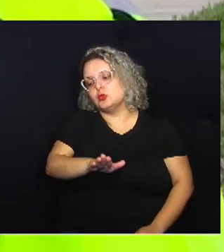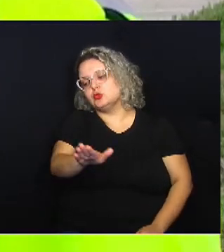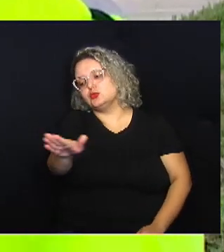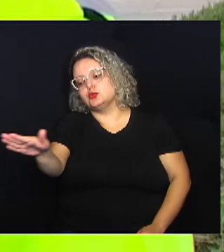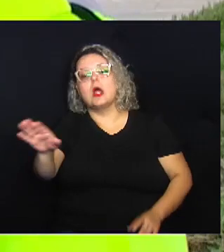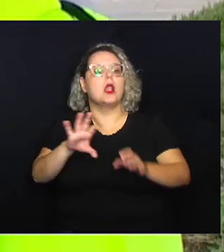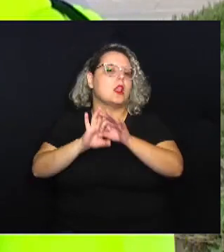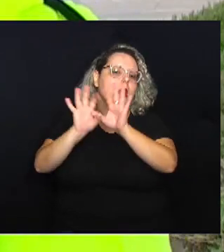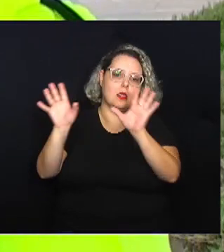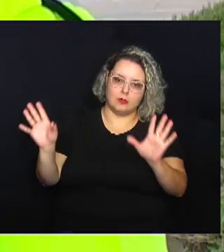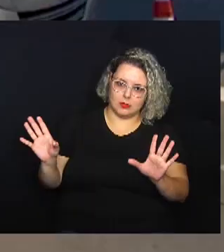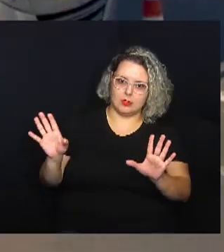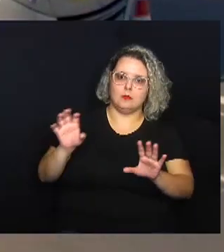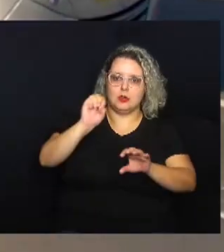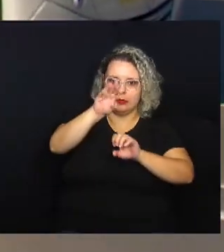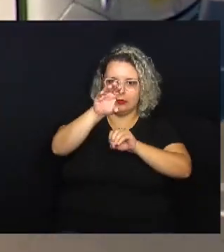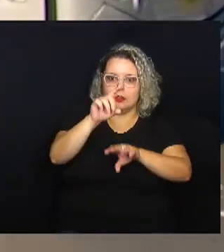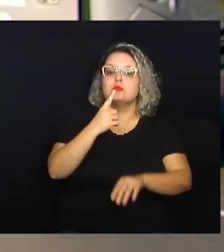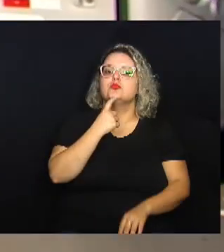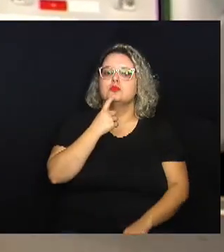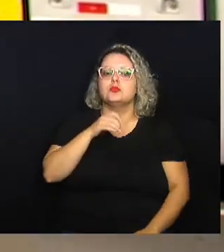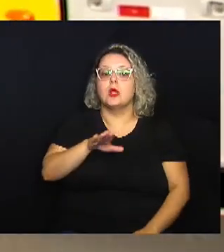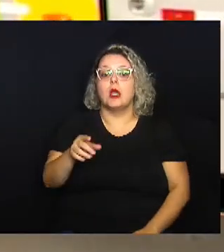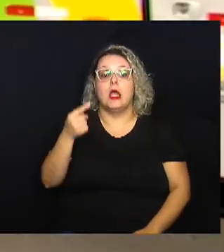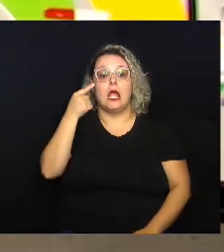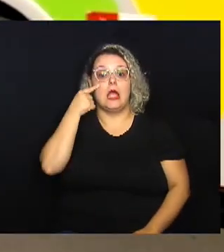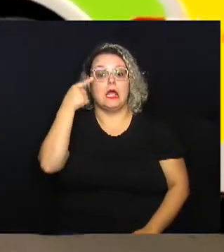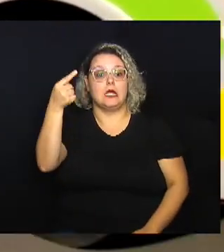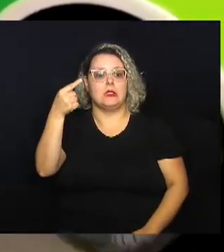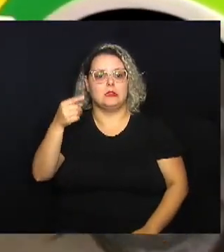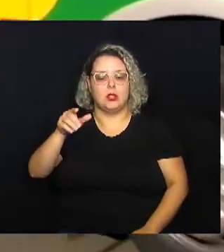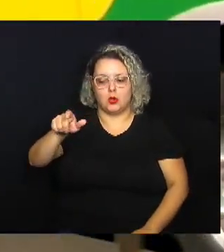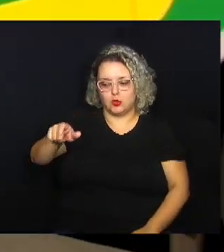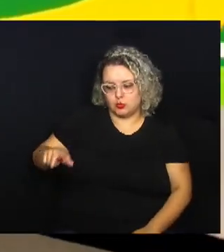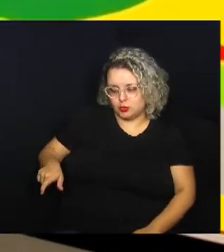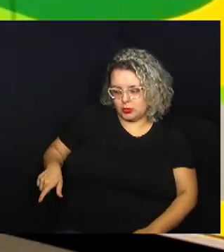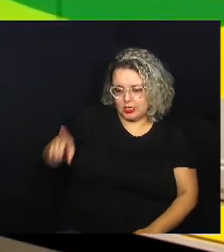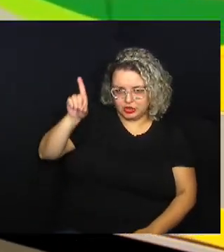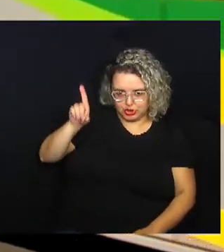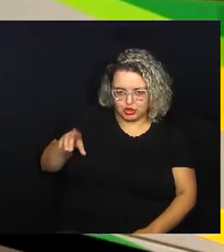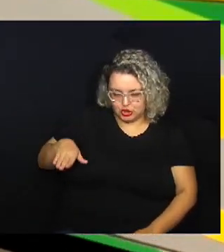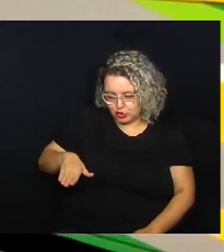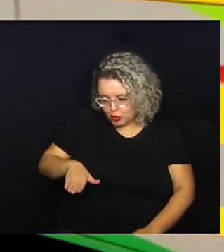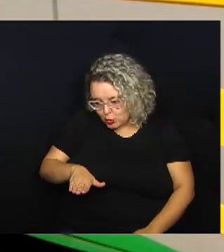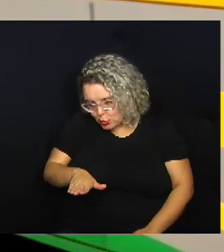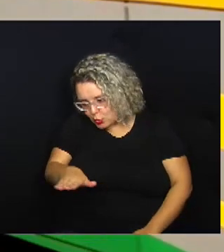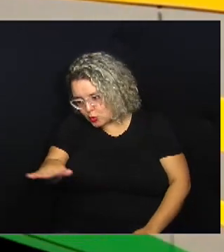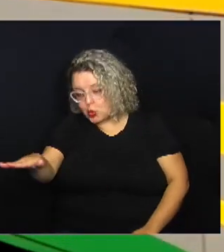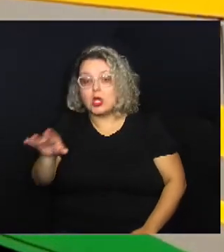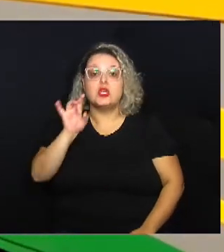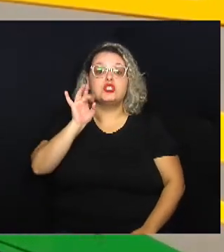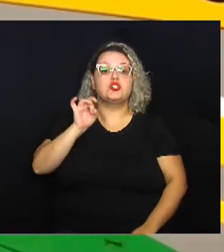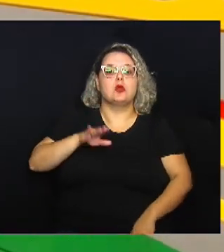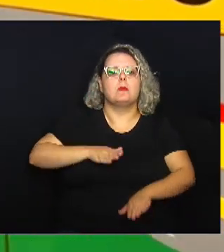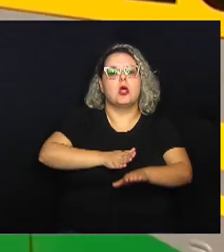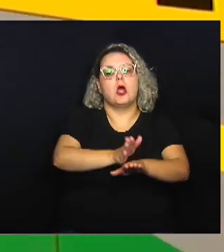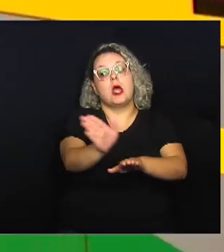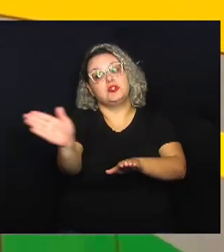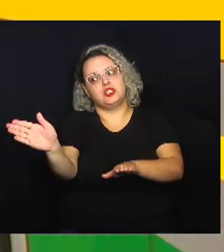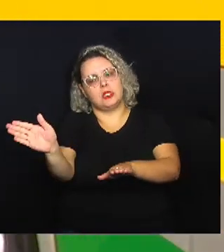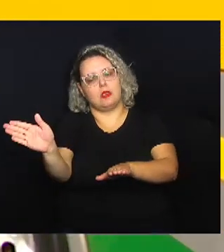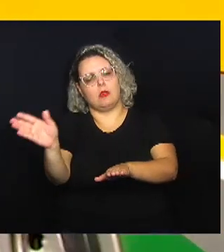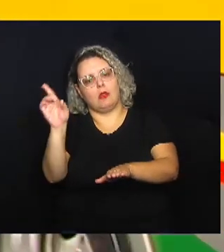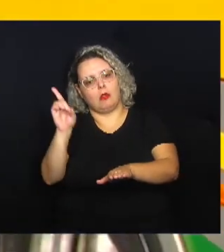mesmo com sinal fechado A ideia é manter a parte direita de rolamento da Via somente para as conversões à direita